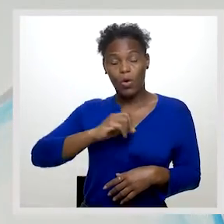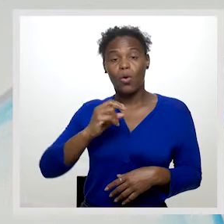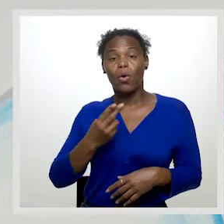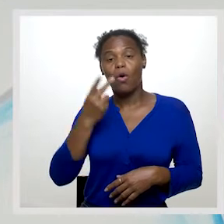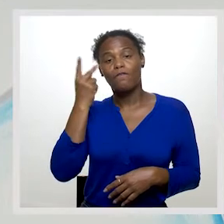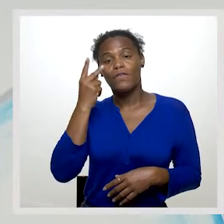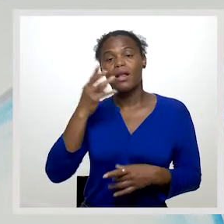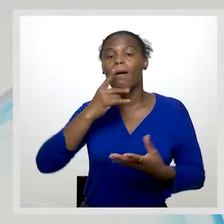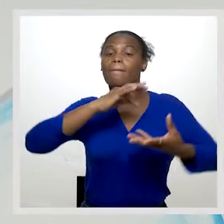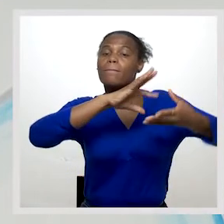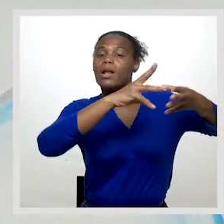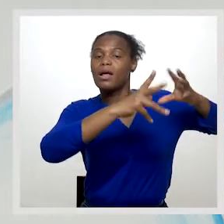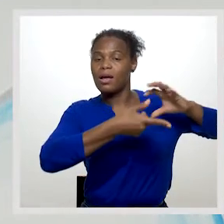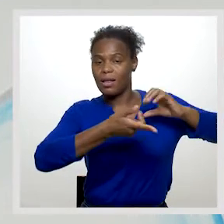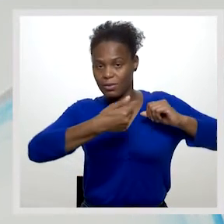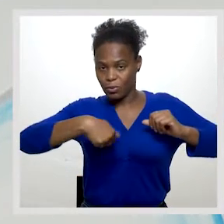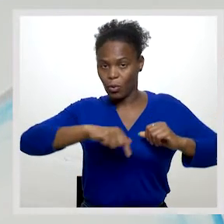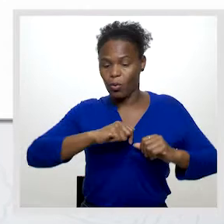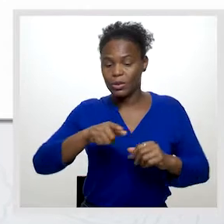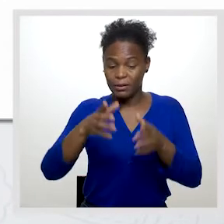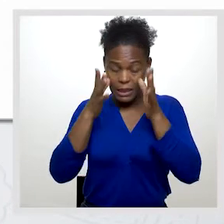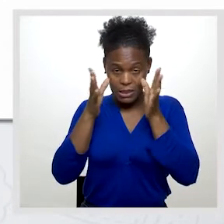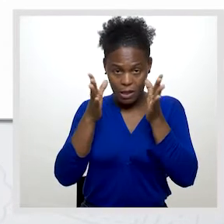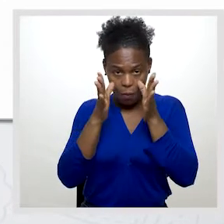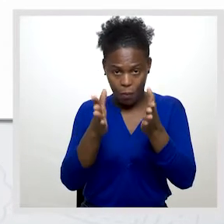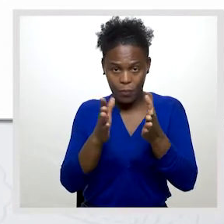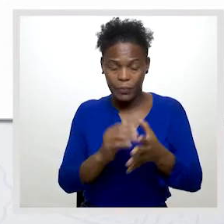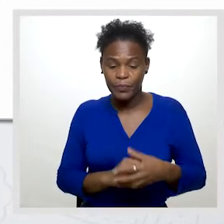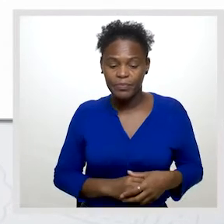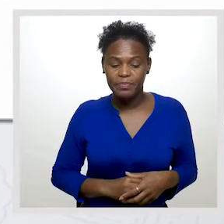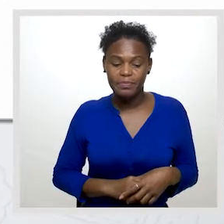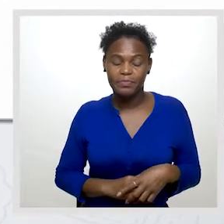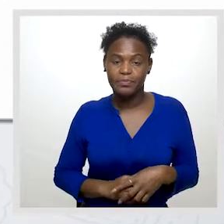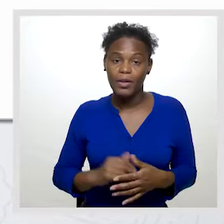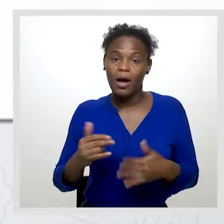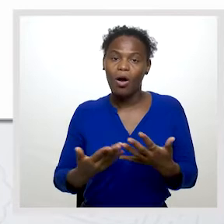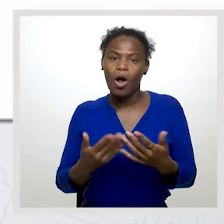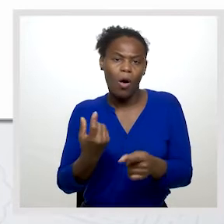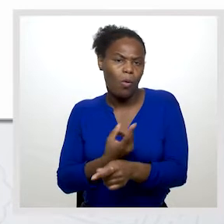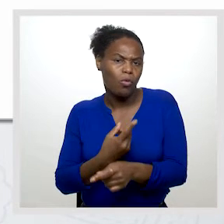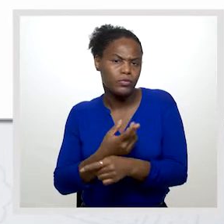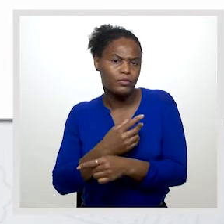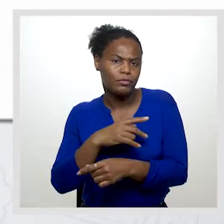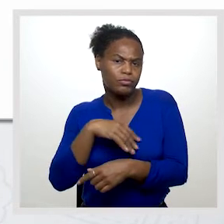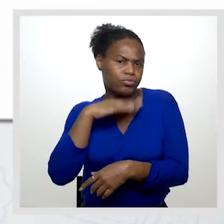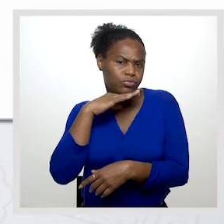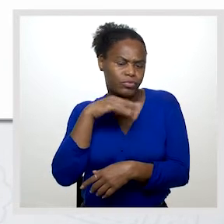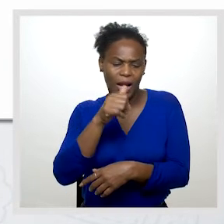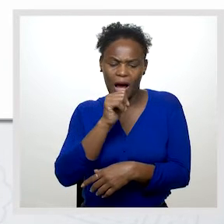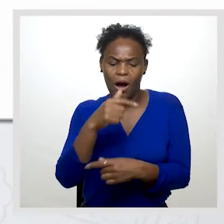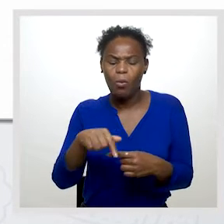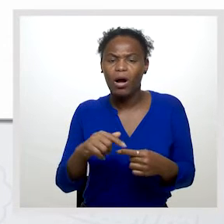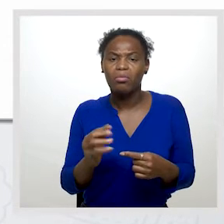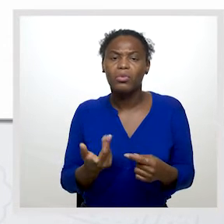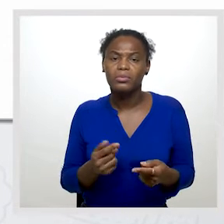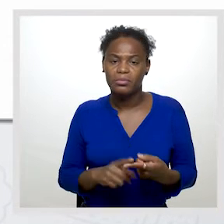vida do nosso planeta. Prestem atenção agora nos poluentes que temos na água, não